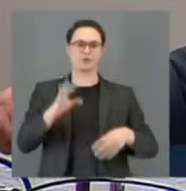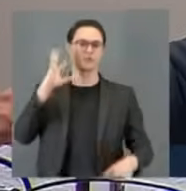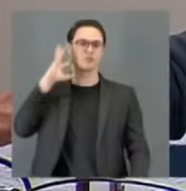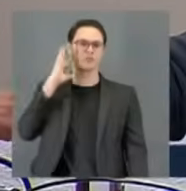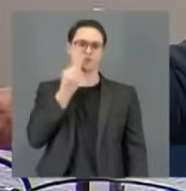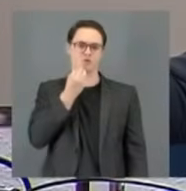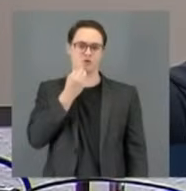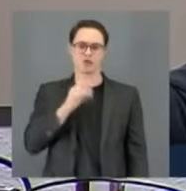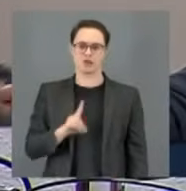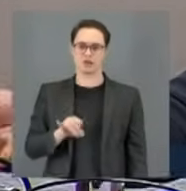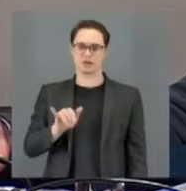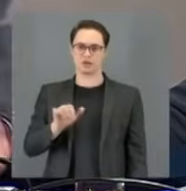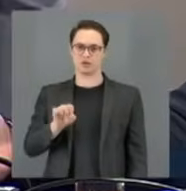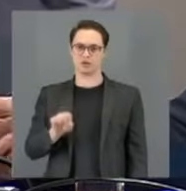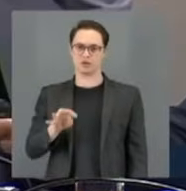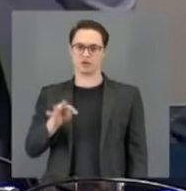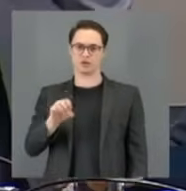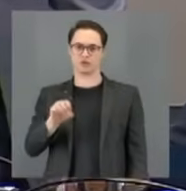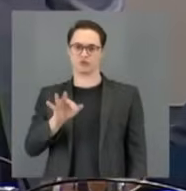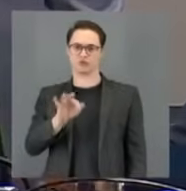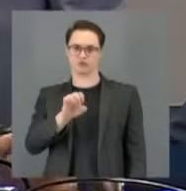Tá.